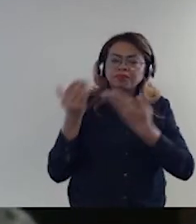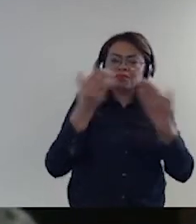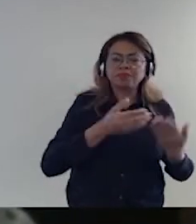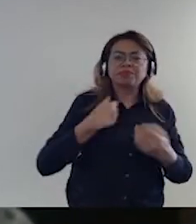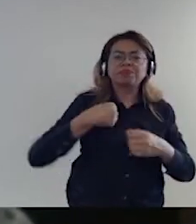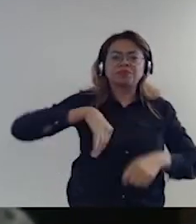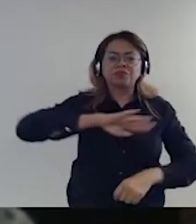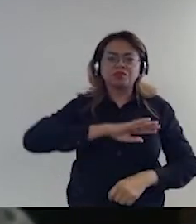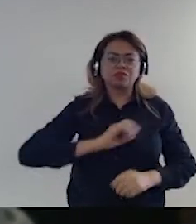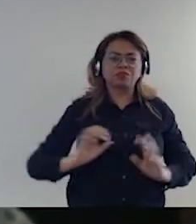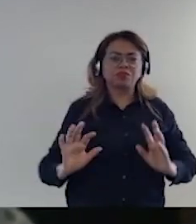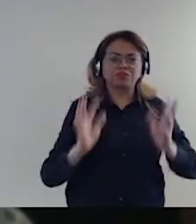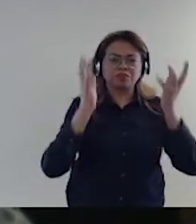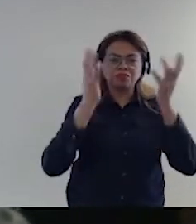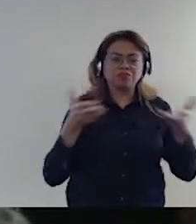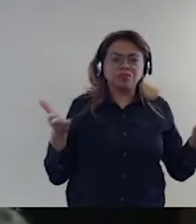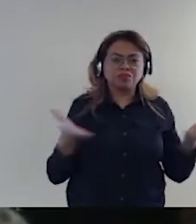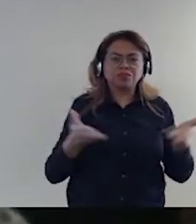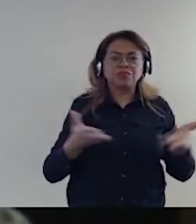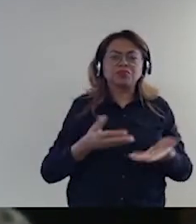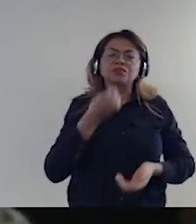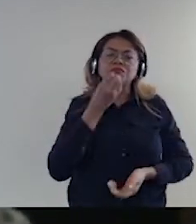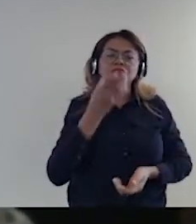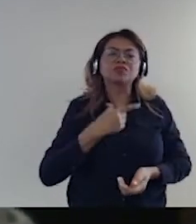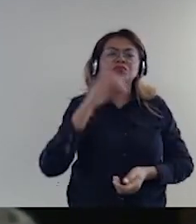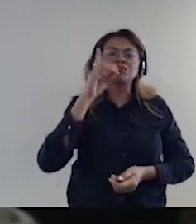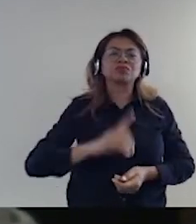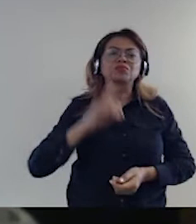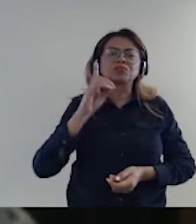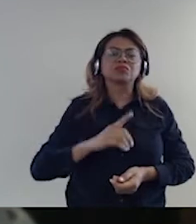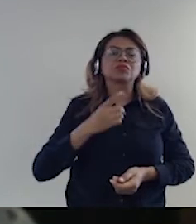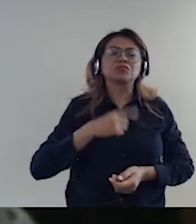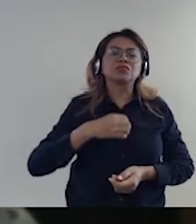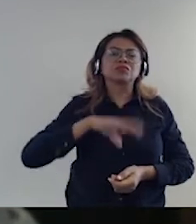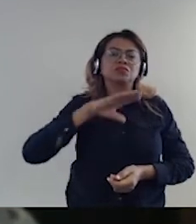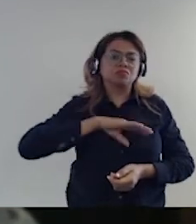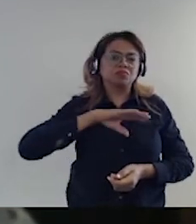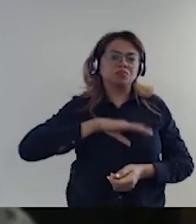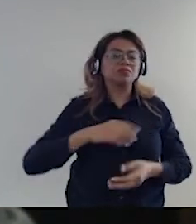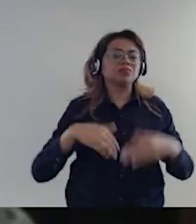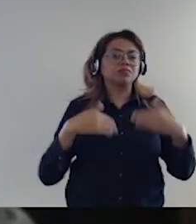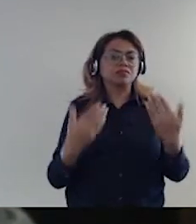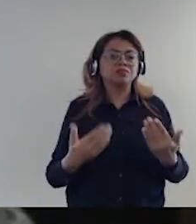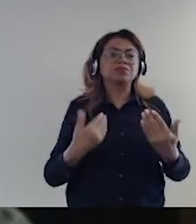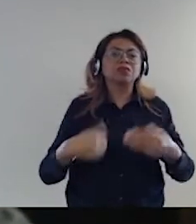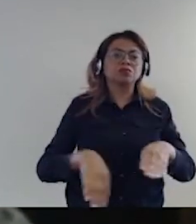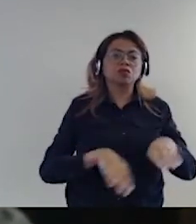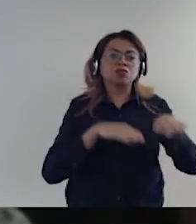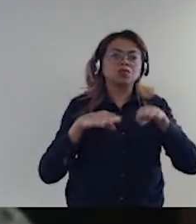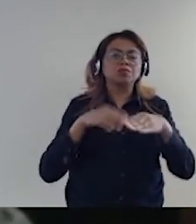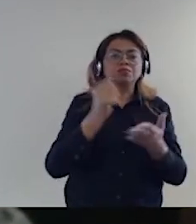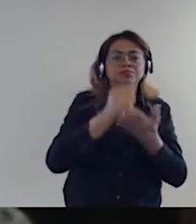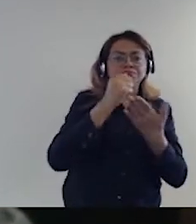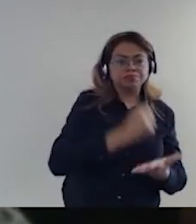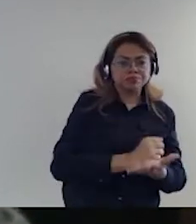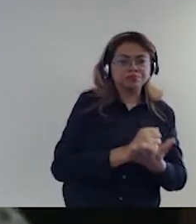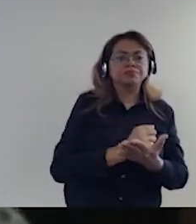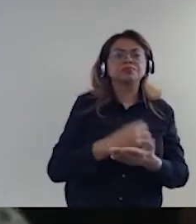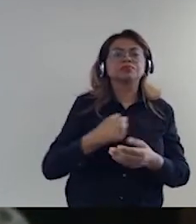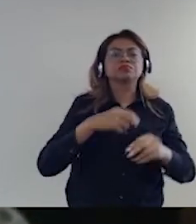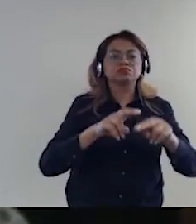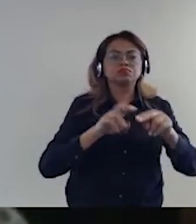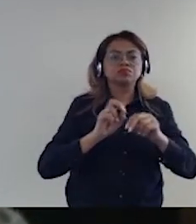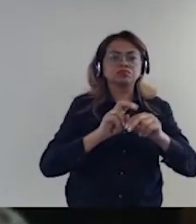ao nosso congresso e lhe transmito a palavra. Como seria no direito português o reequilíbrio econômico dos contratos em função da